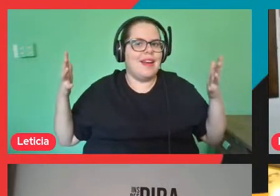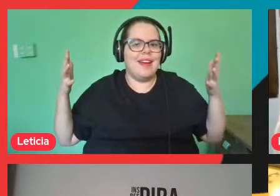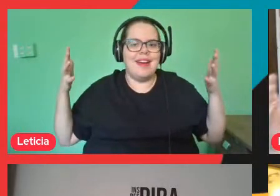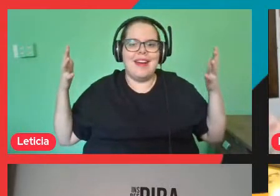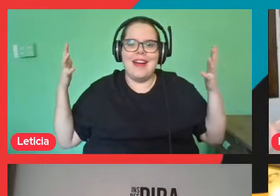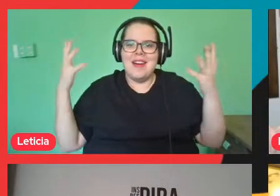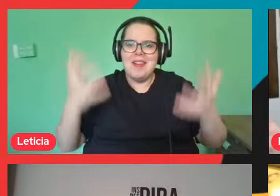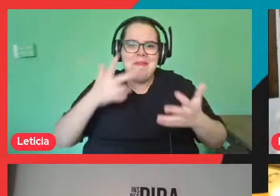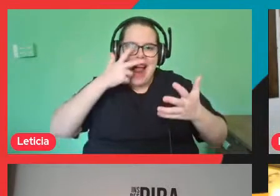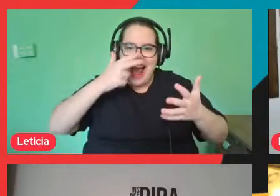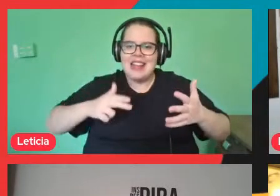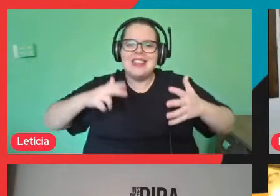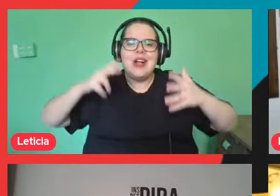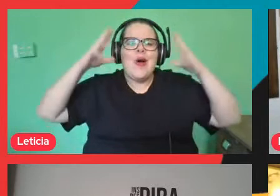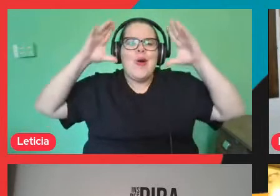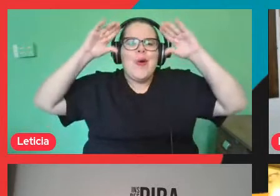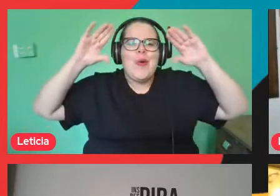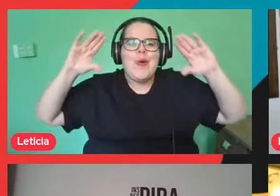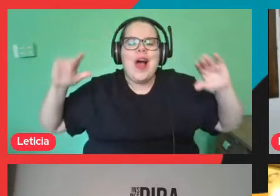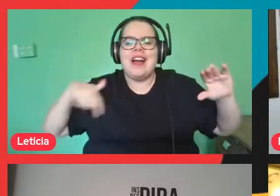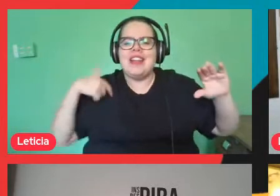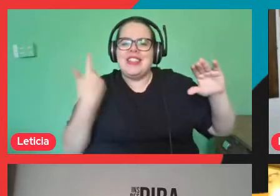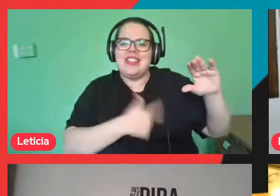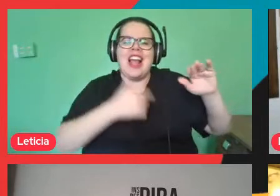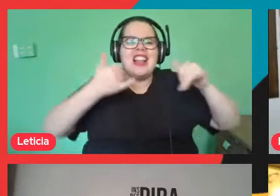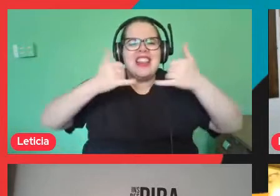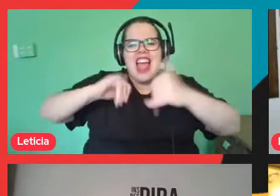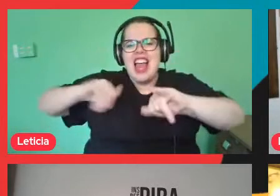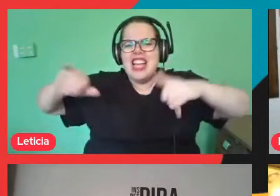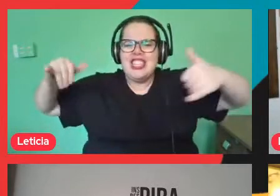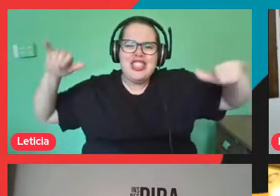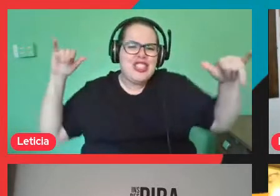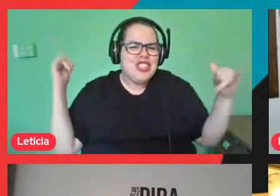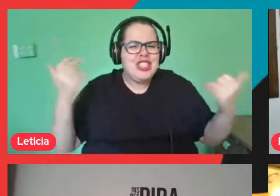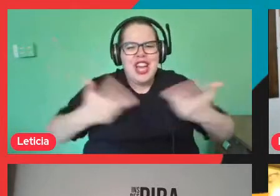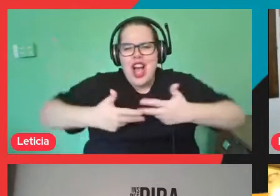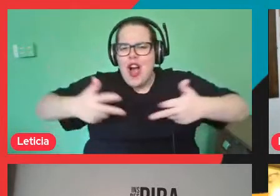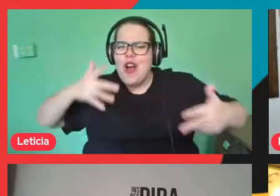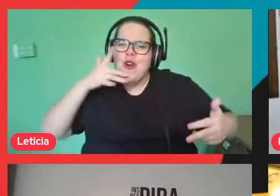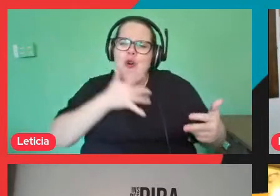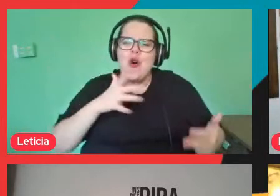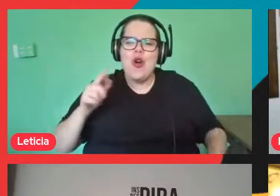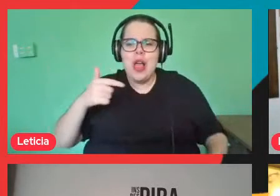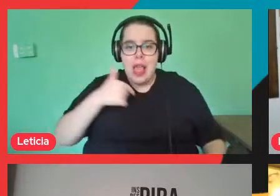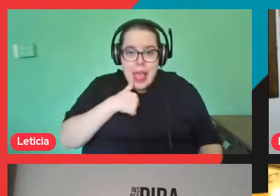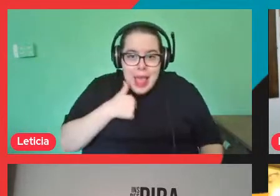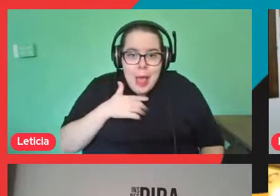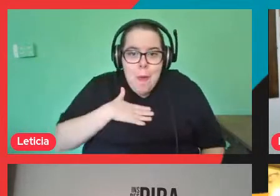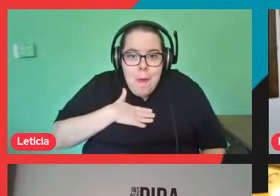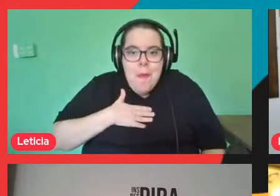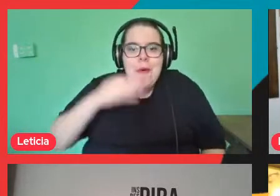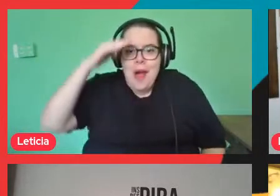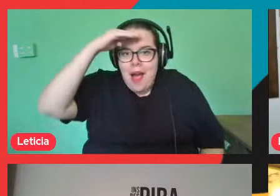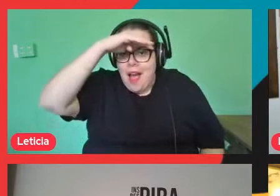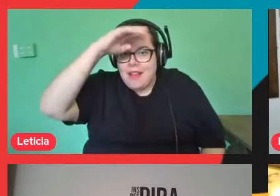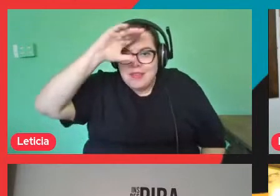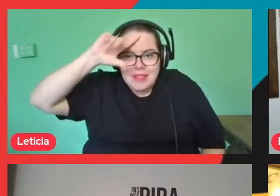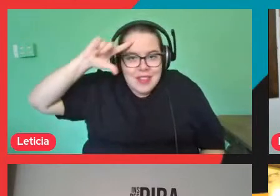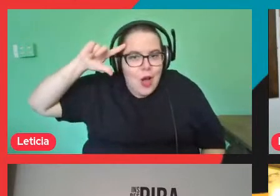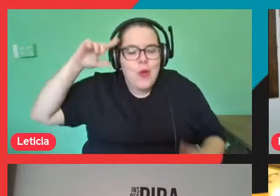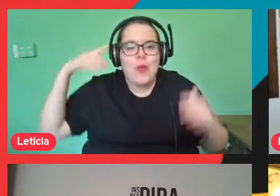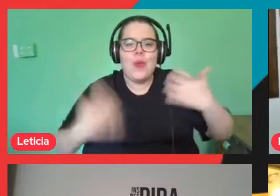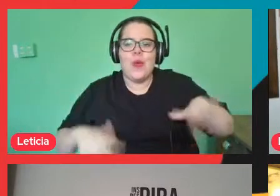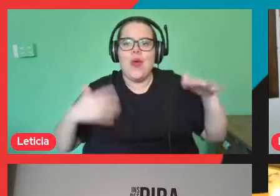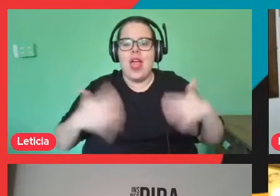um mar de tranquilidade, a gente sai energizado, e a gente sai tão... Nós, eu pessoalmente falando,